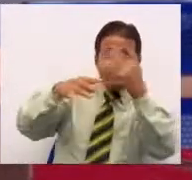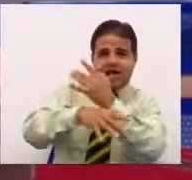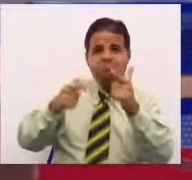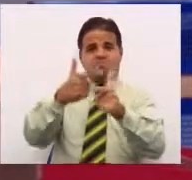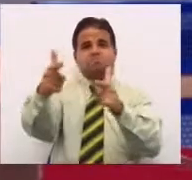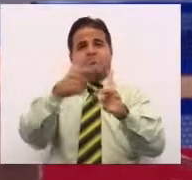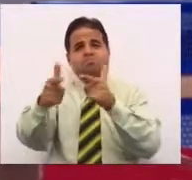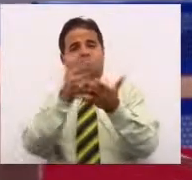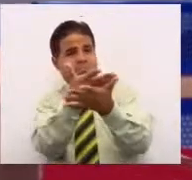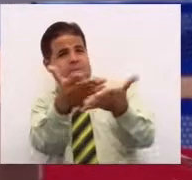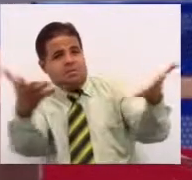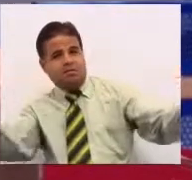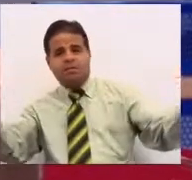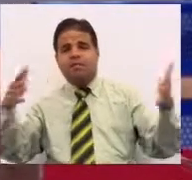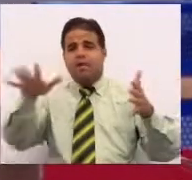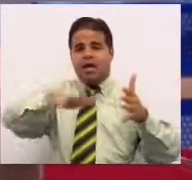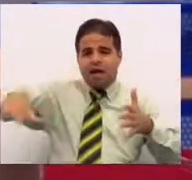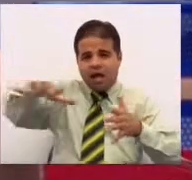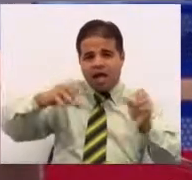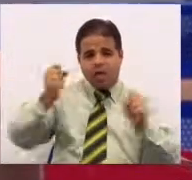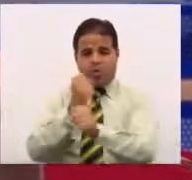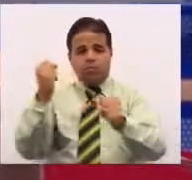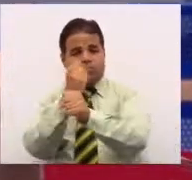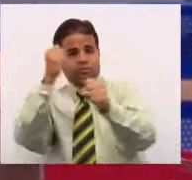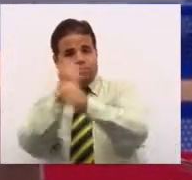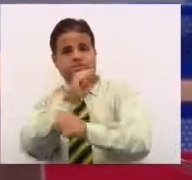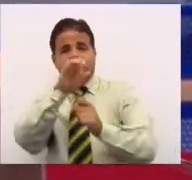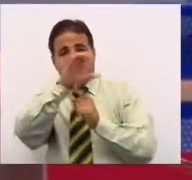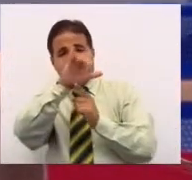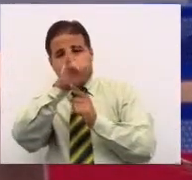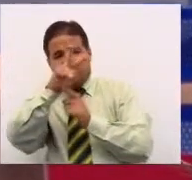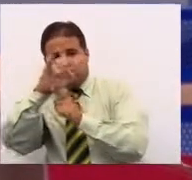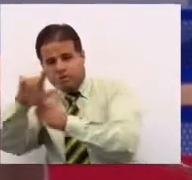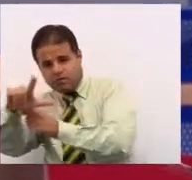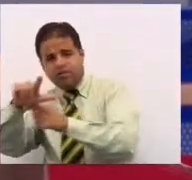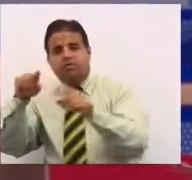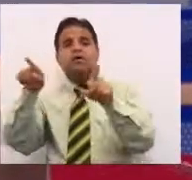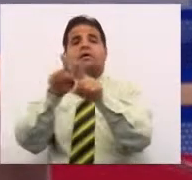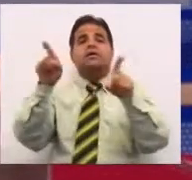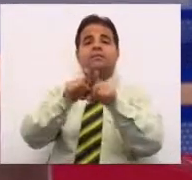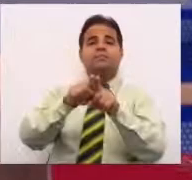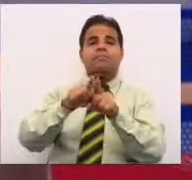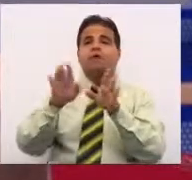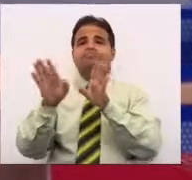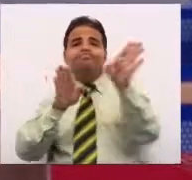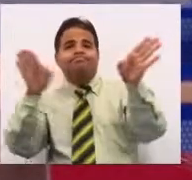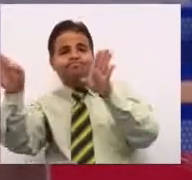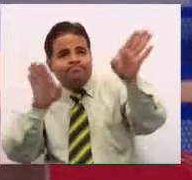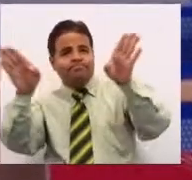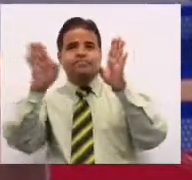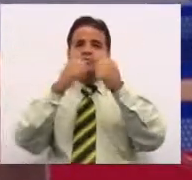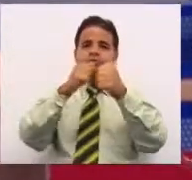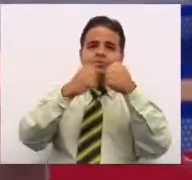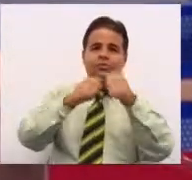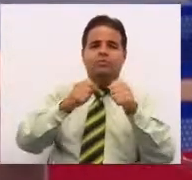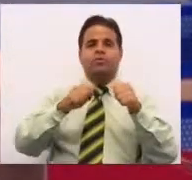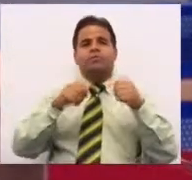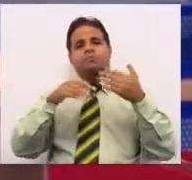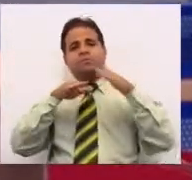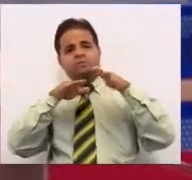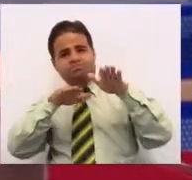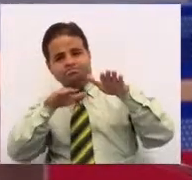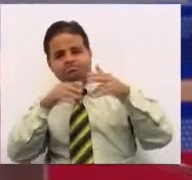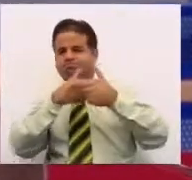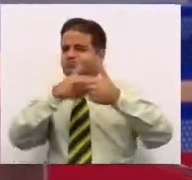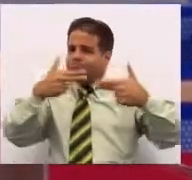tanto na área de construção civil, quanto também na mobilidade urbana também, seja trânsito, transporte e